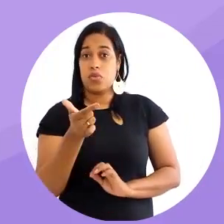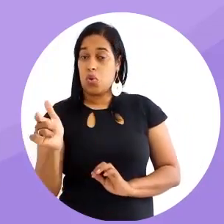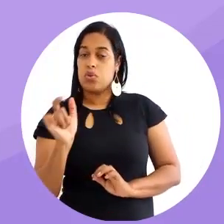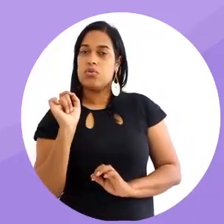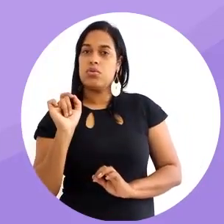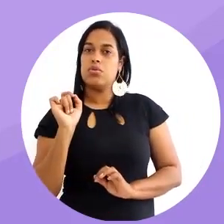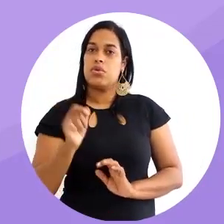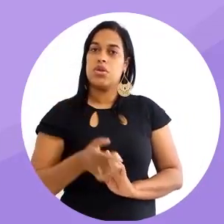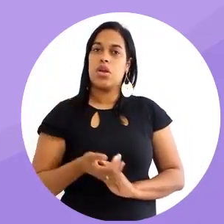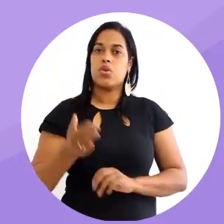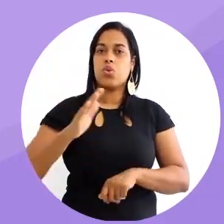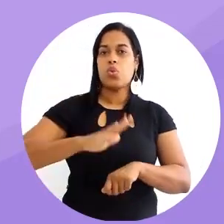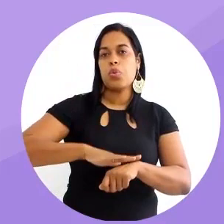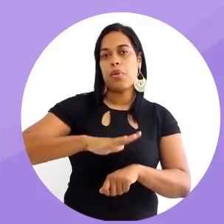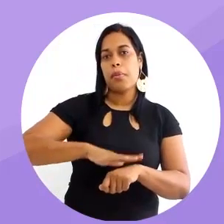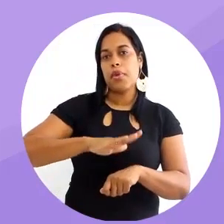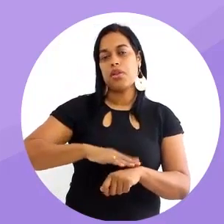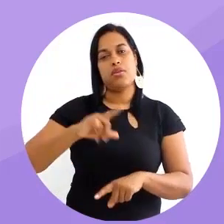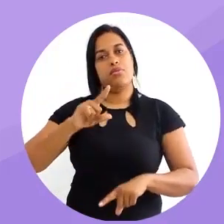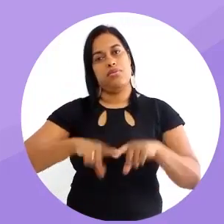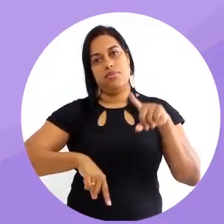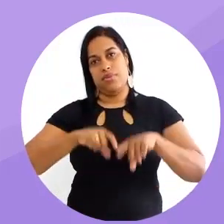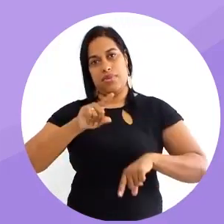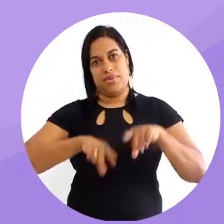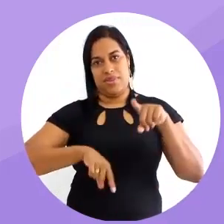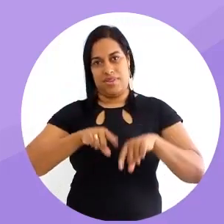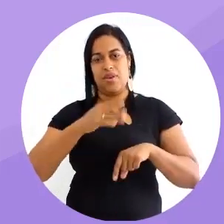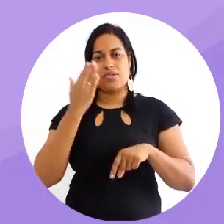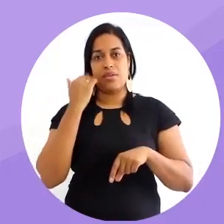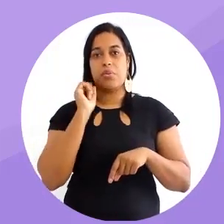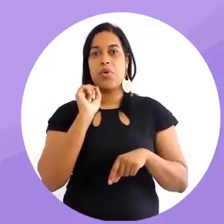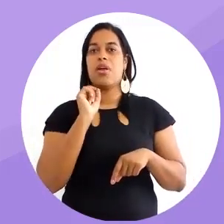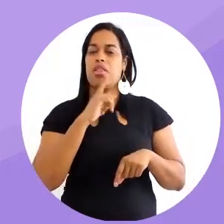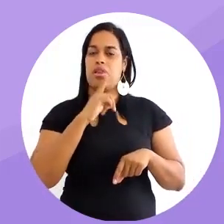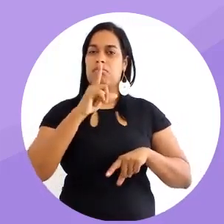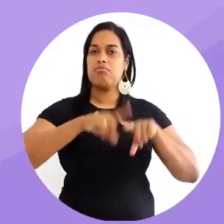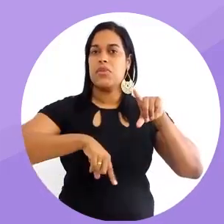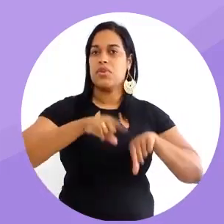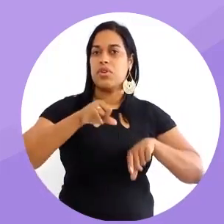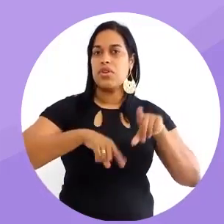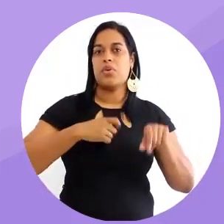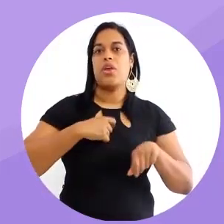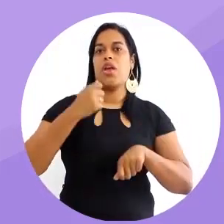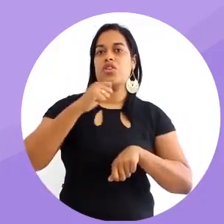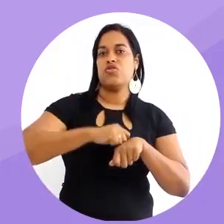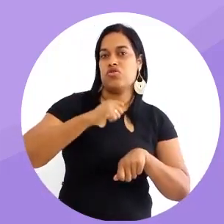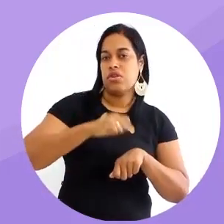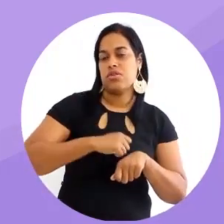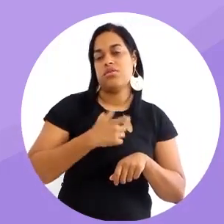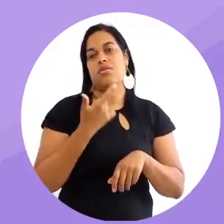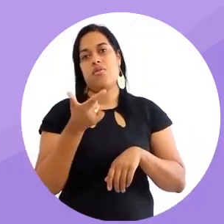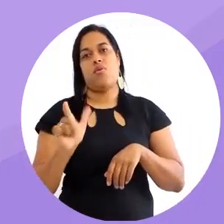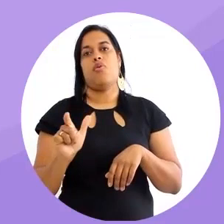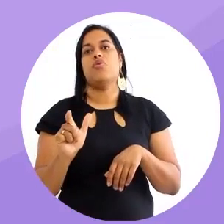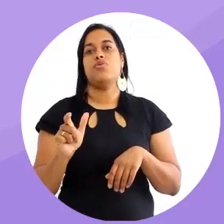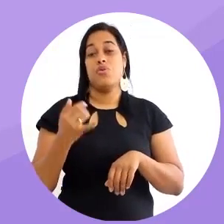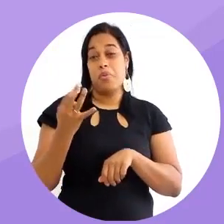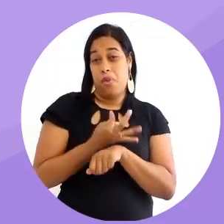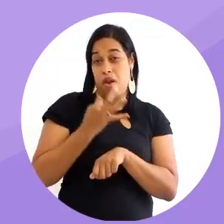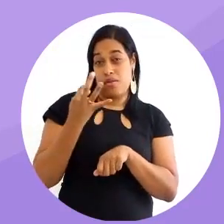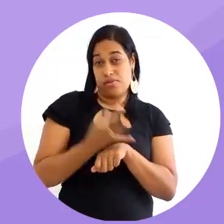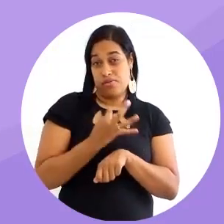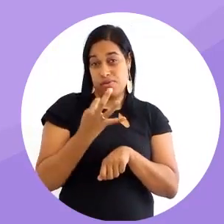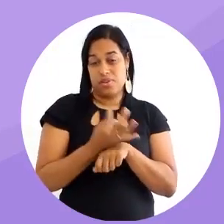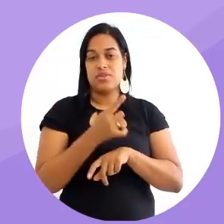Outro ponto é com relação à durabilidade do material. É sabido que tem materiais que têm maior resistência que outro. Quanto